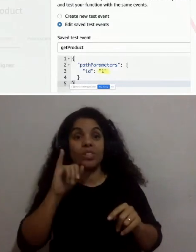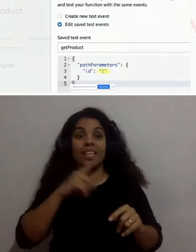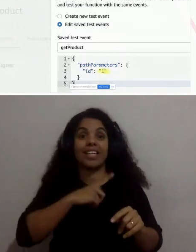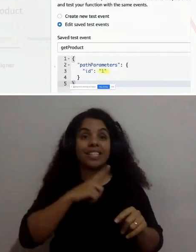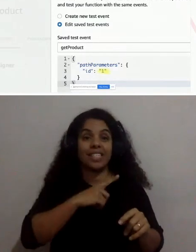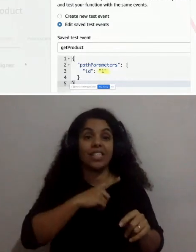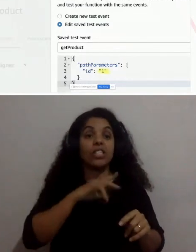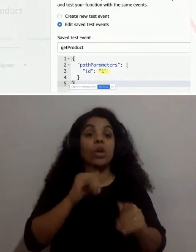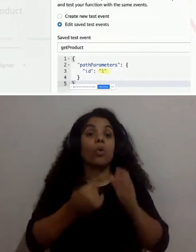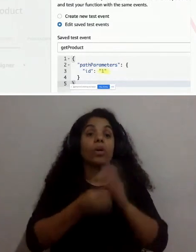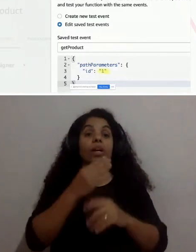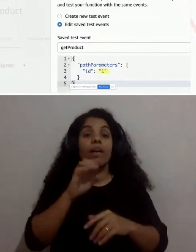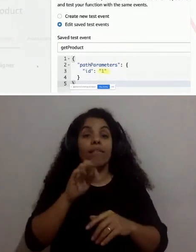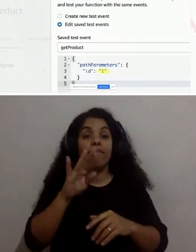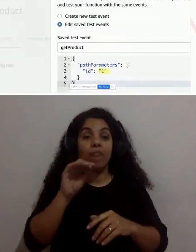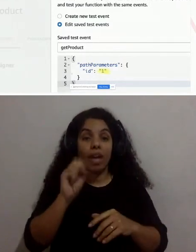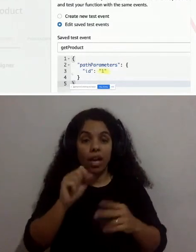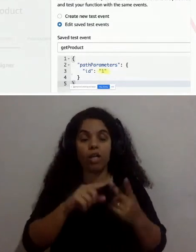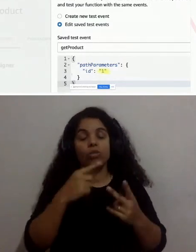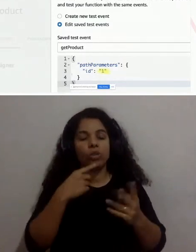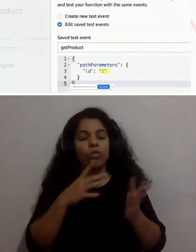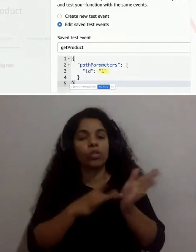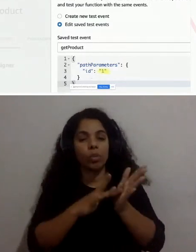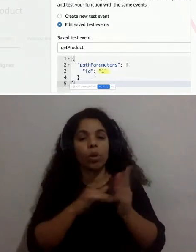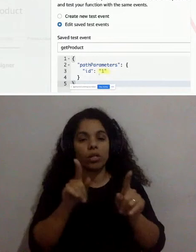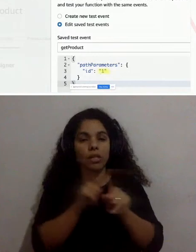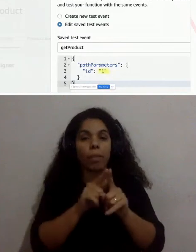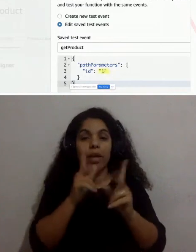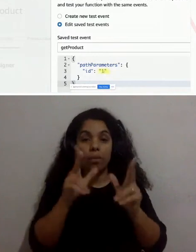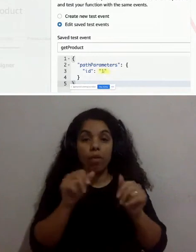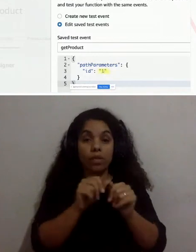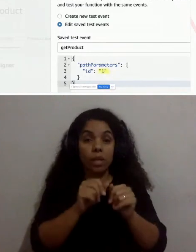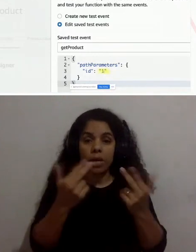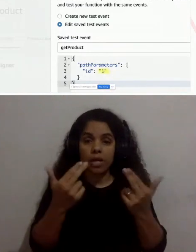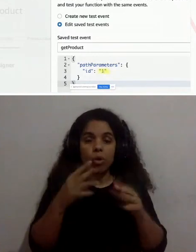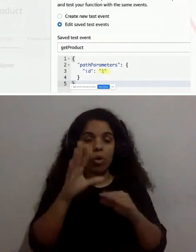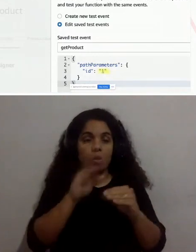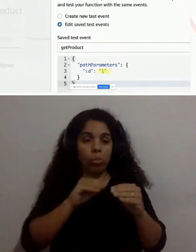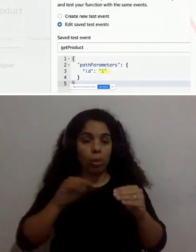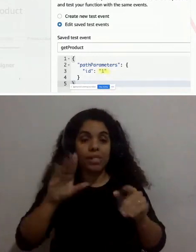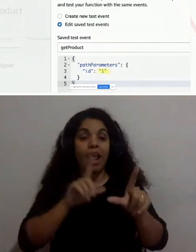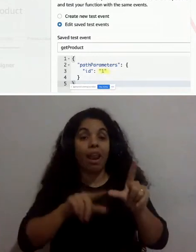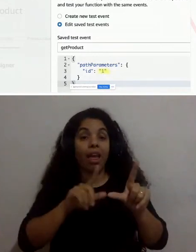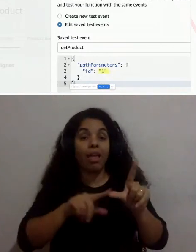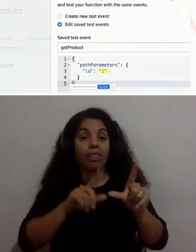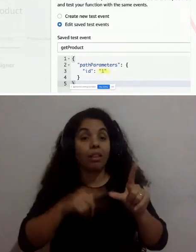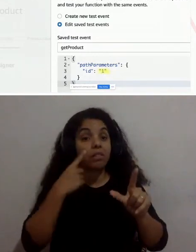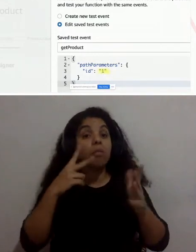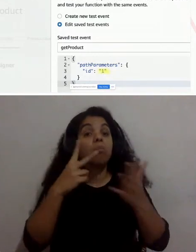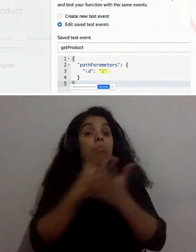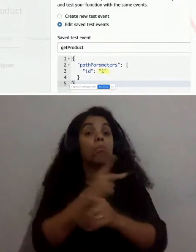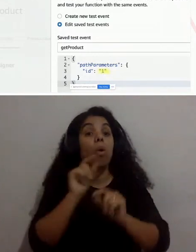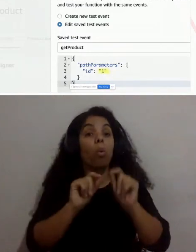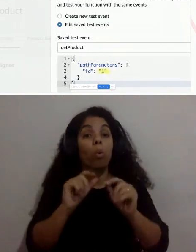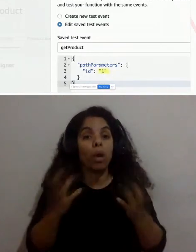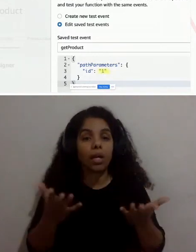e se eu crio eventos. Estou simulando isso também. Aqui você pode fazer a mesma coisa. Você pode passar, por exemplo, letras e ver o que acontece.